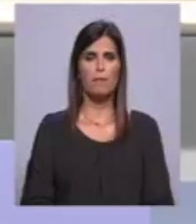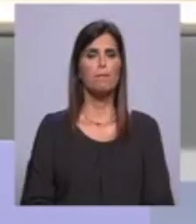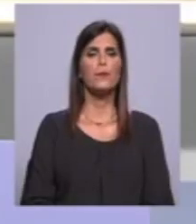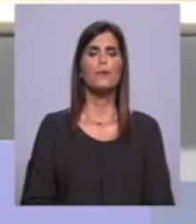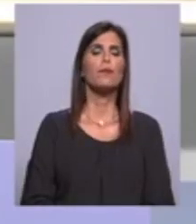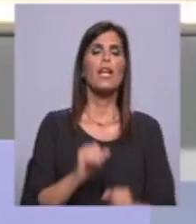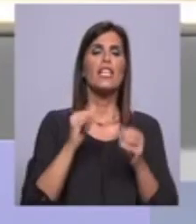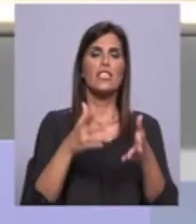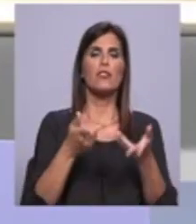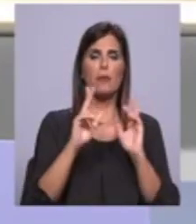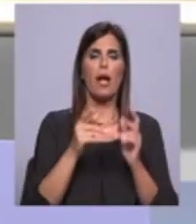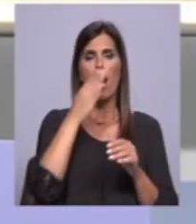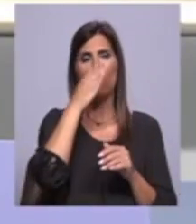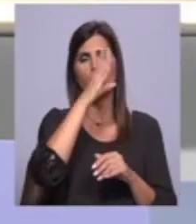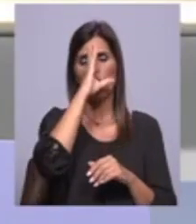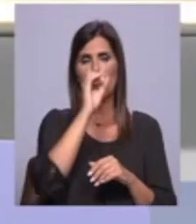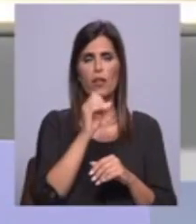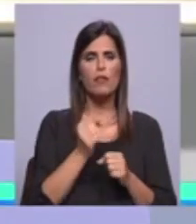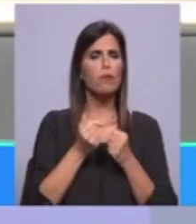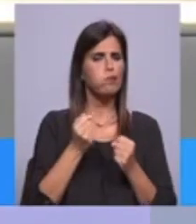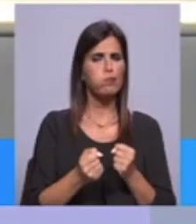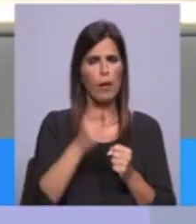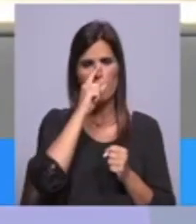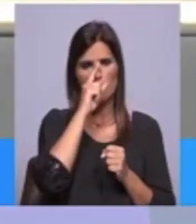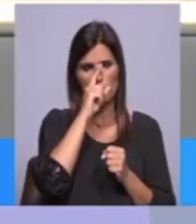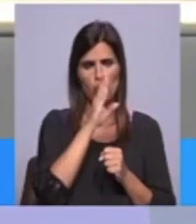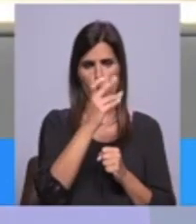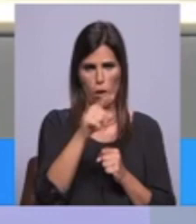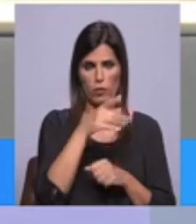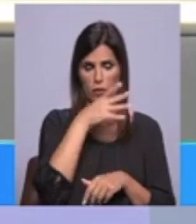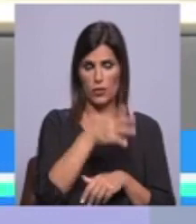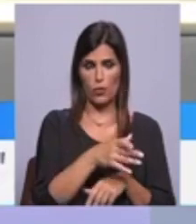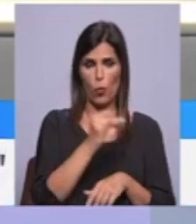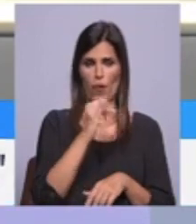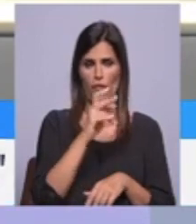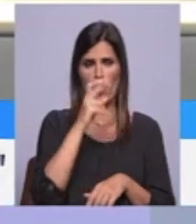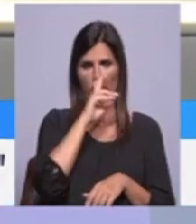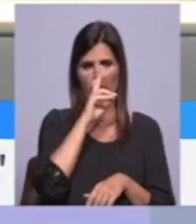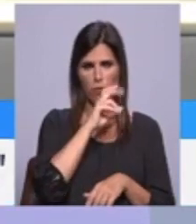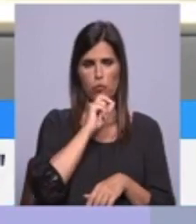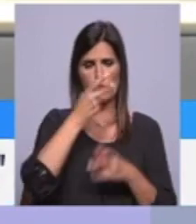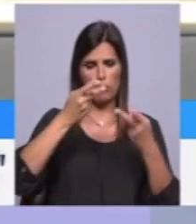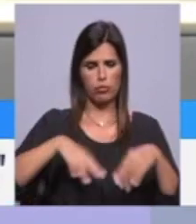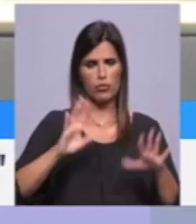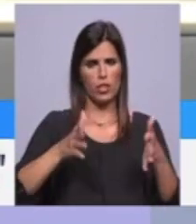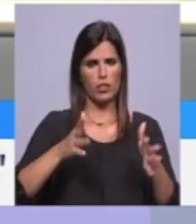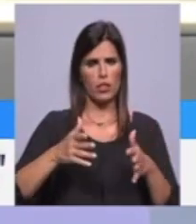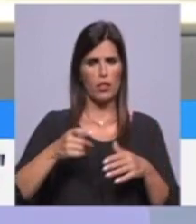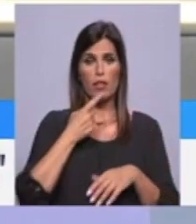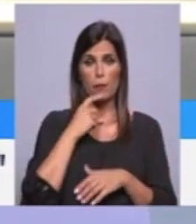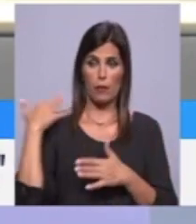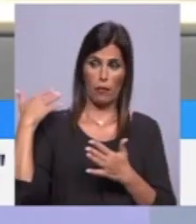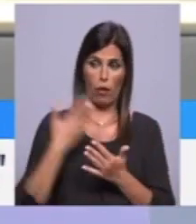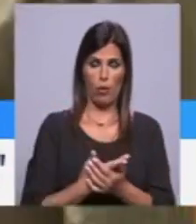A iniciativa liberal acusa o governo de ser incapaz e mentiroso. João Coutrinho de Figueiredo afirma que o IVA do gás já podia ter baixado desde abril.